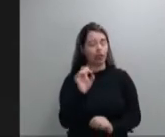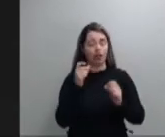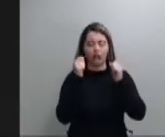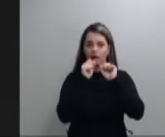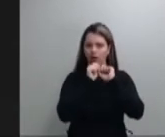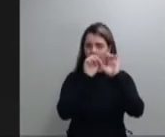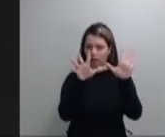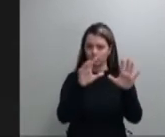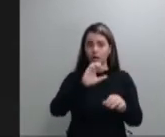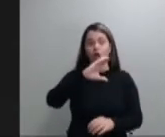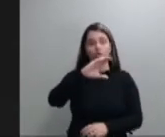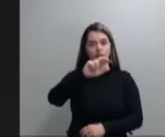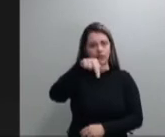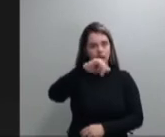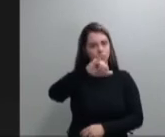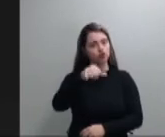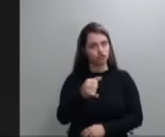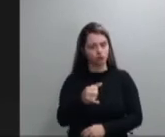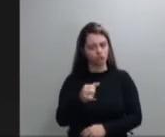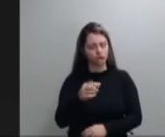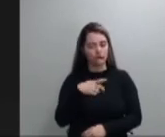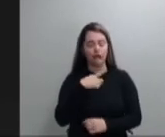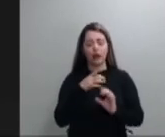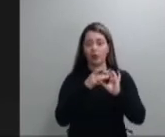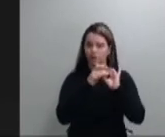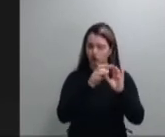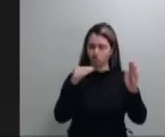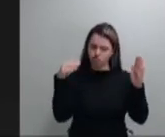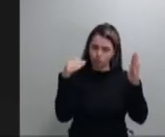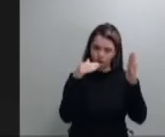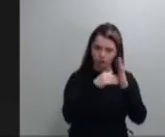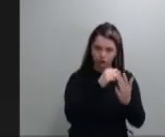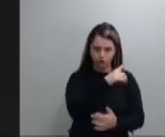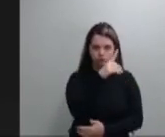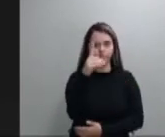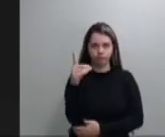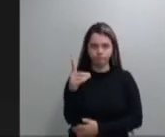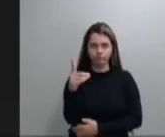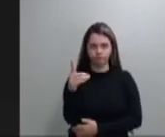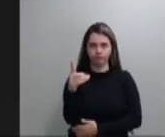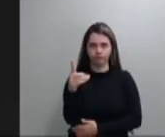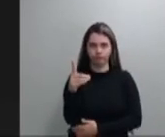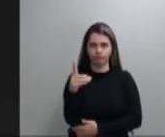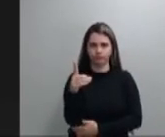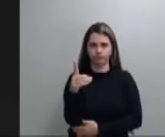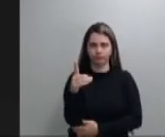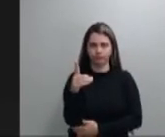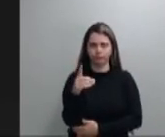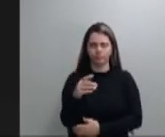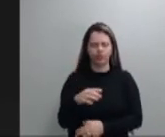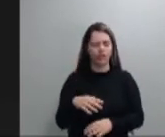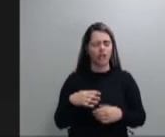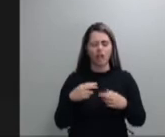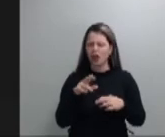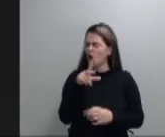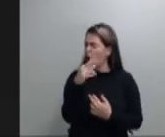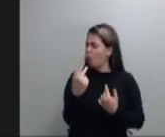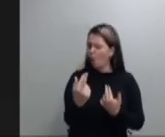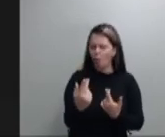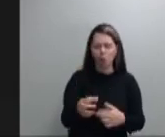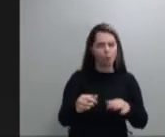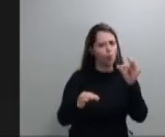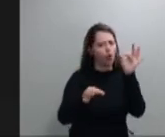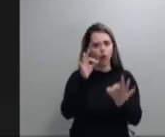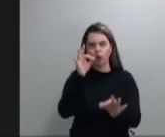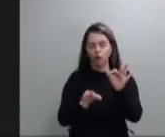CNJ manteve o limite a certa data limite no caso do jeito que o o Tribunal de Justiça tinha